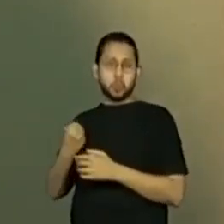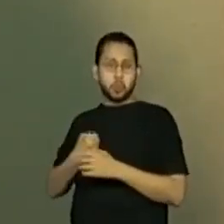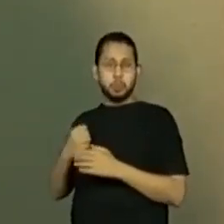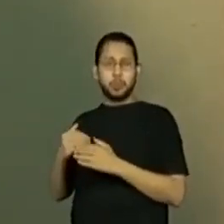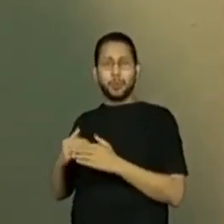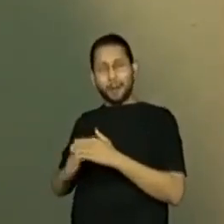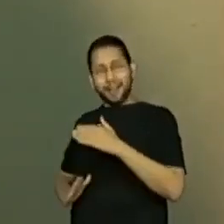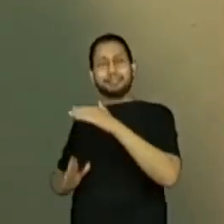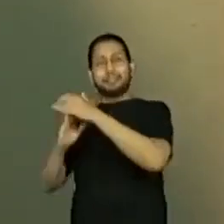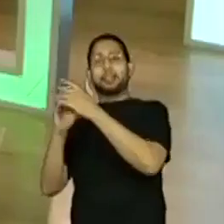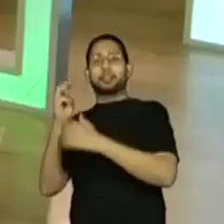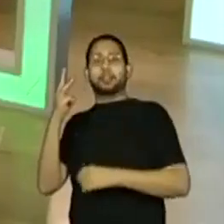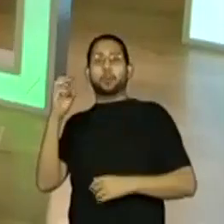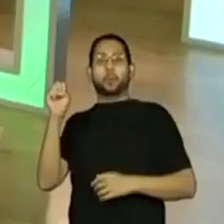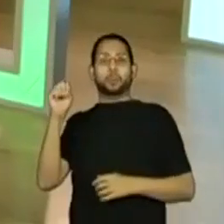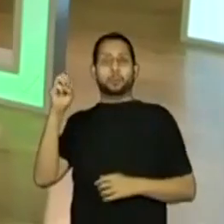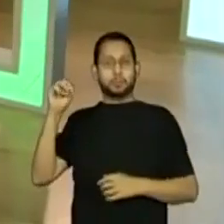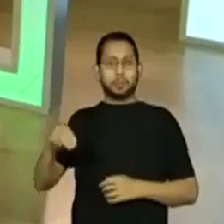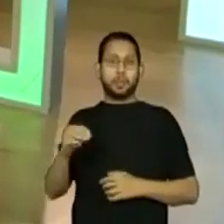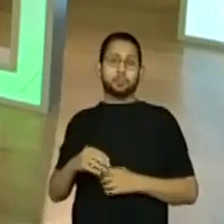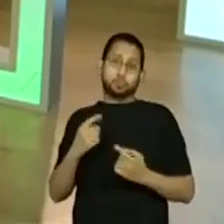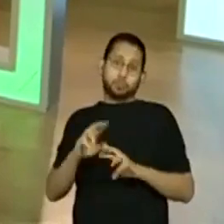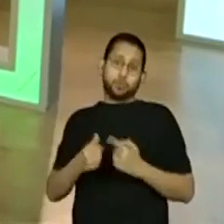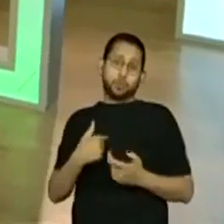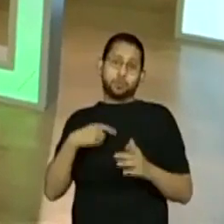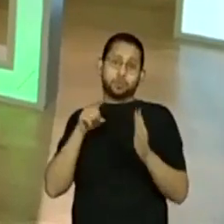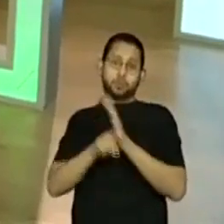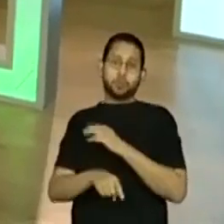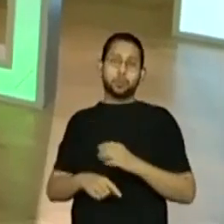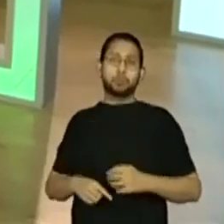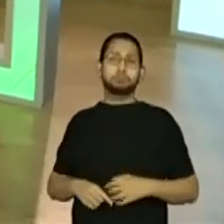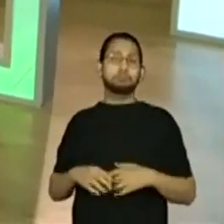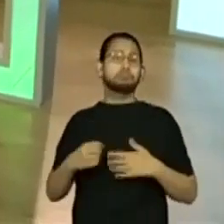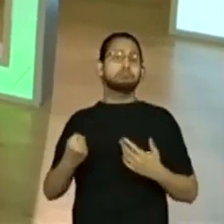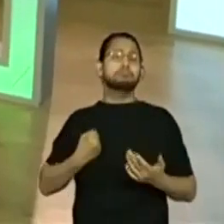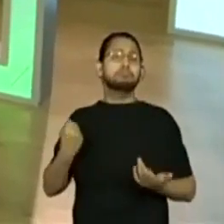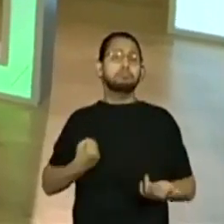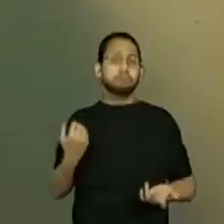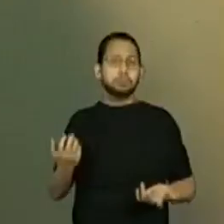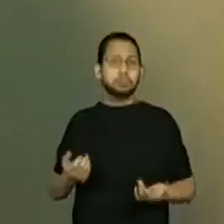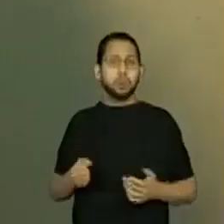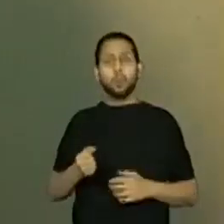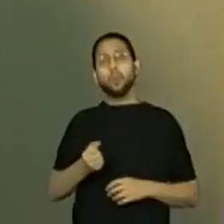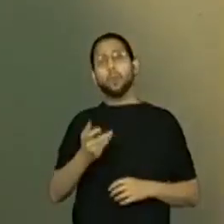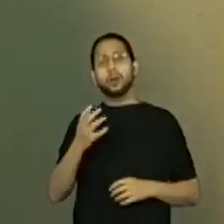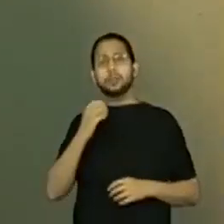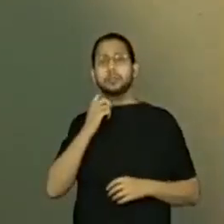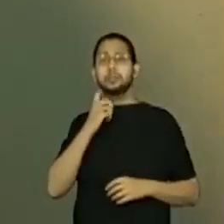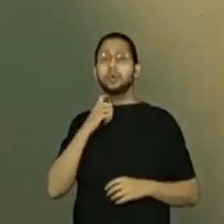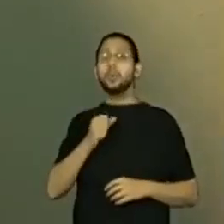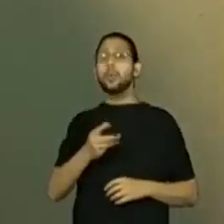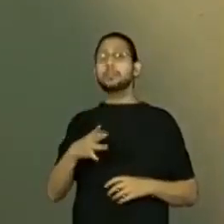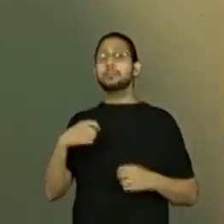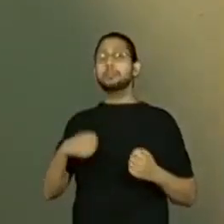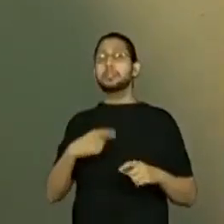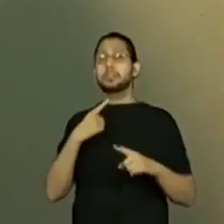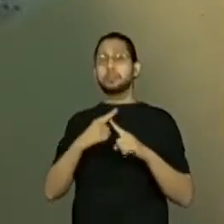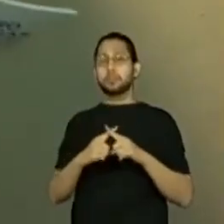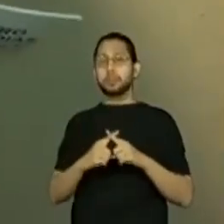dar 38 metros, que é isso que nós perguntamos. Que número é esse? Quantas vezes tem que